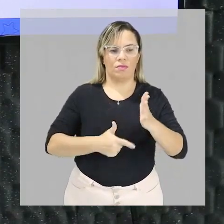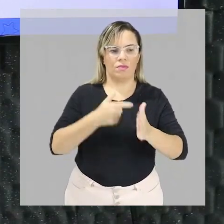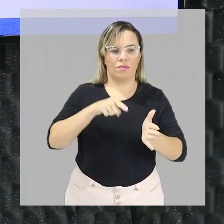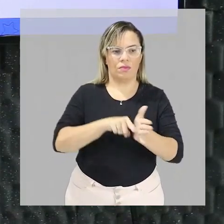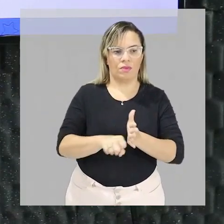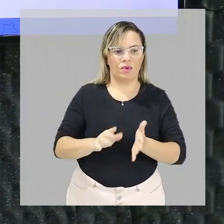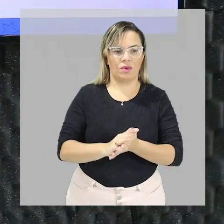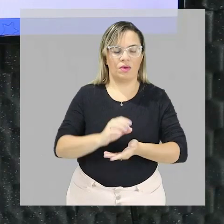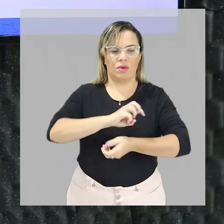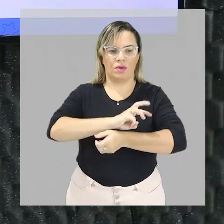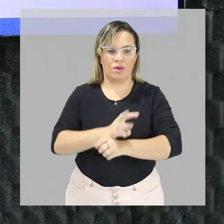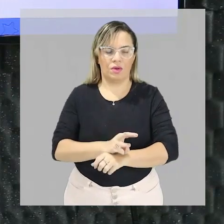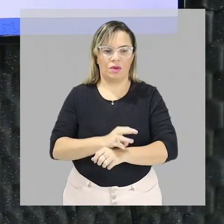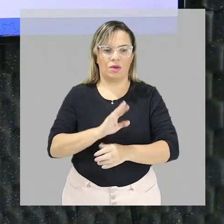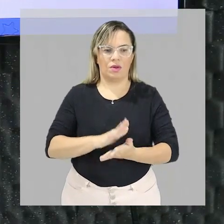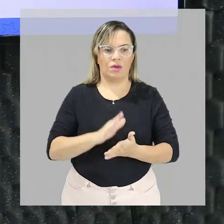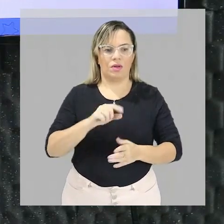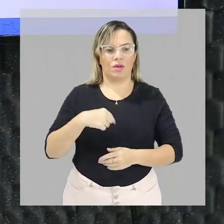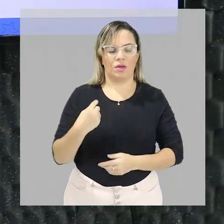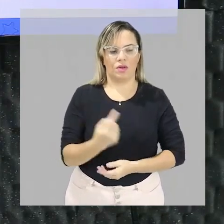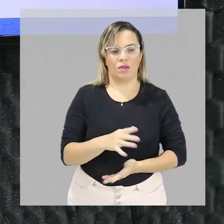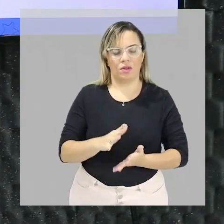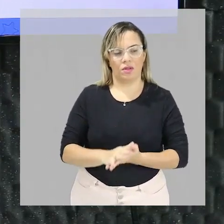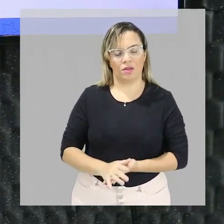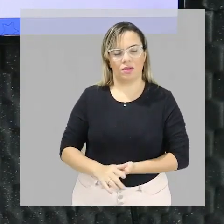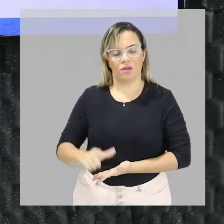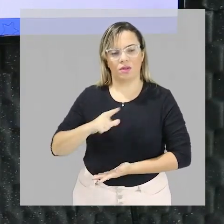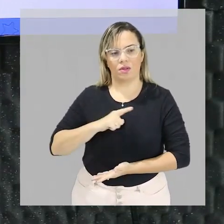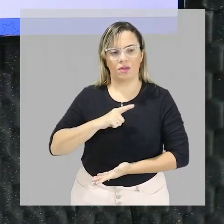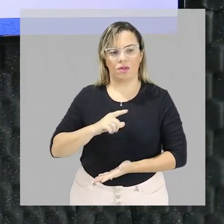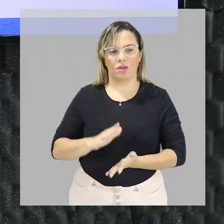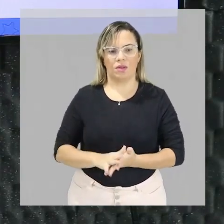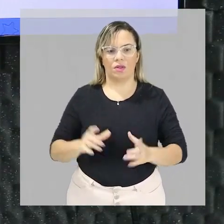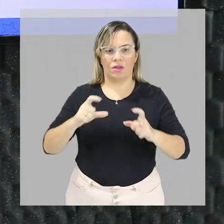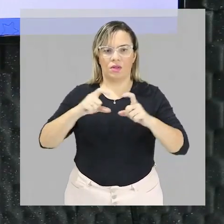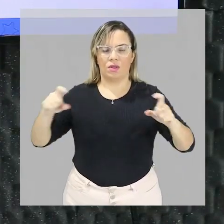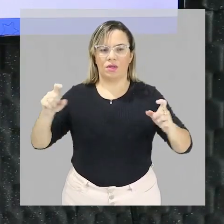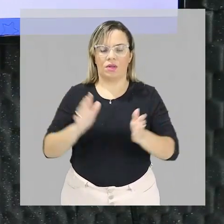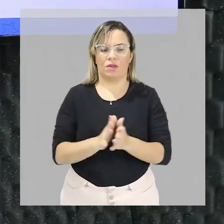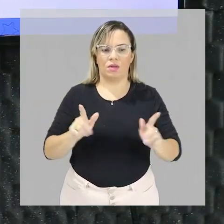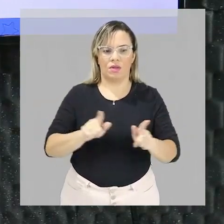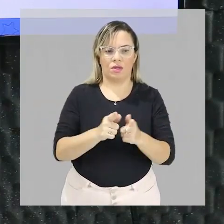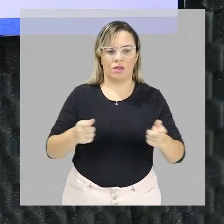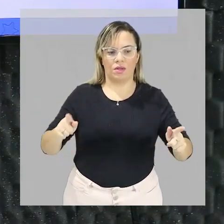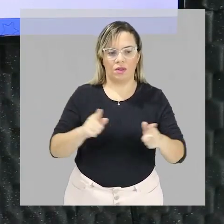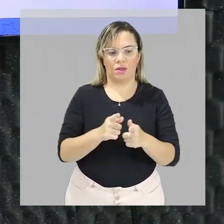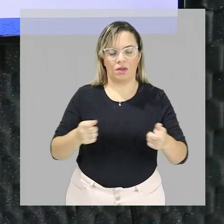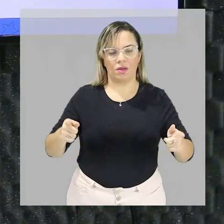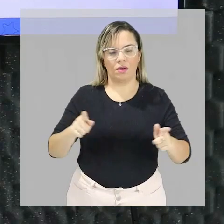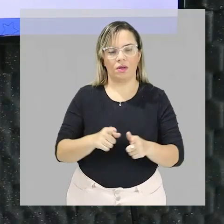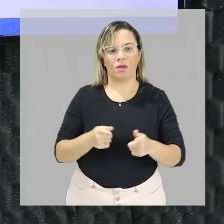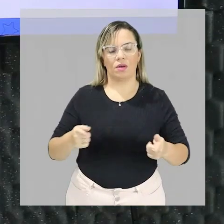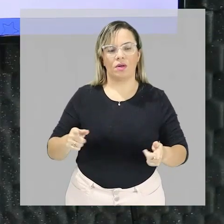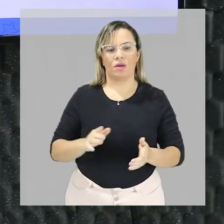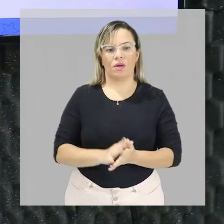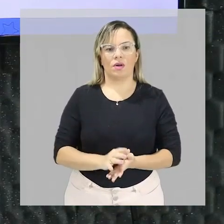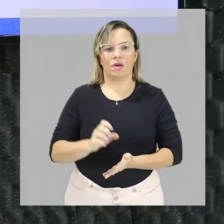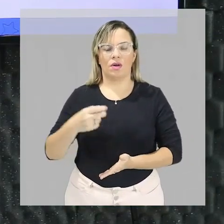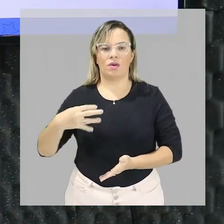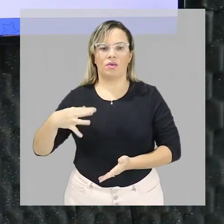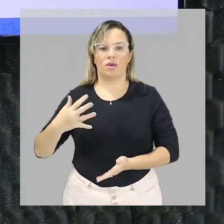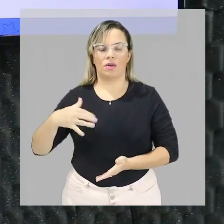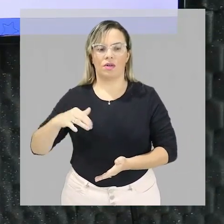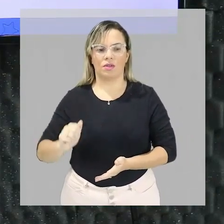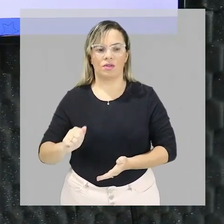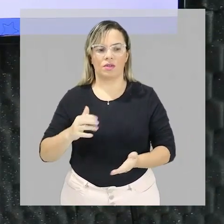caiu na UEMA, nós temos aqui trechos da música ufanista do